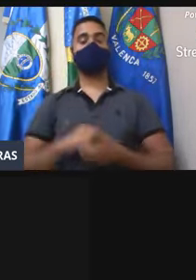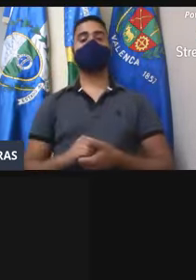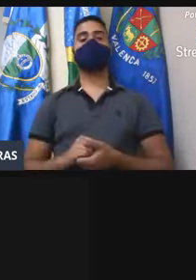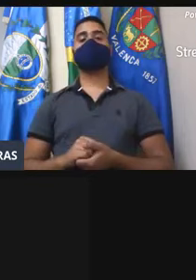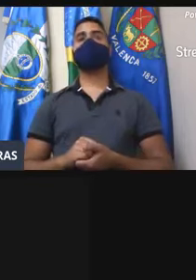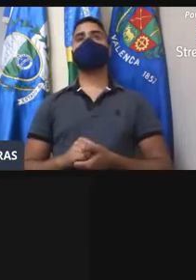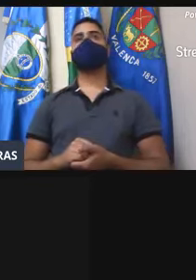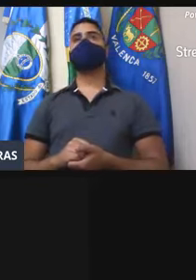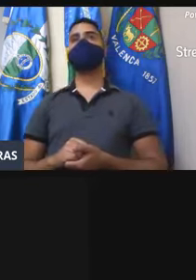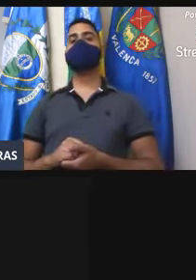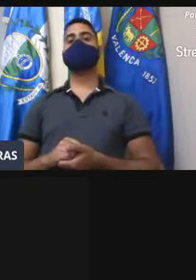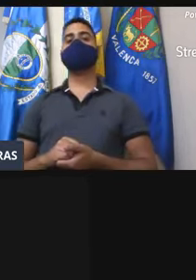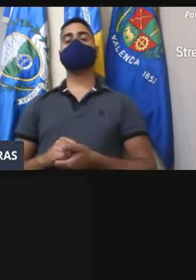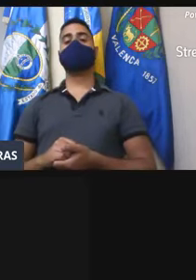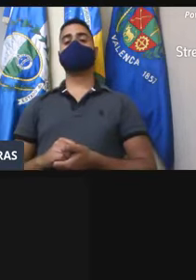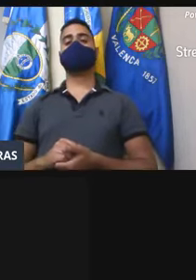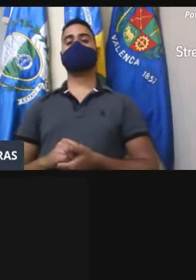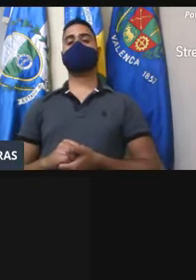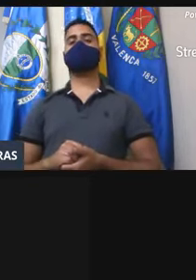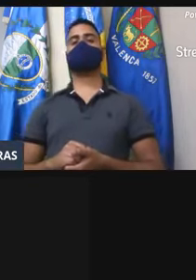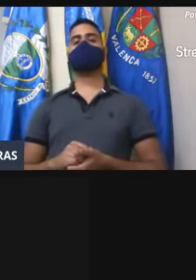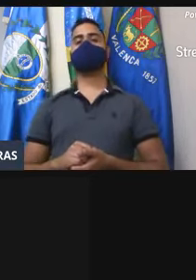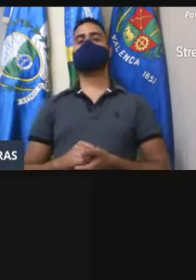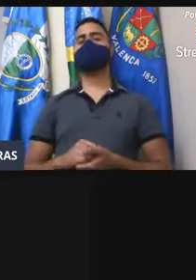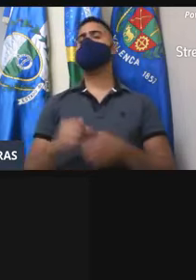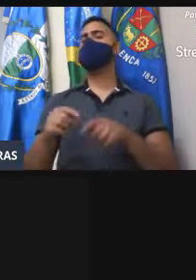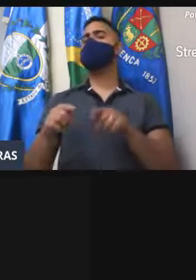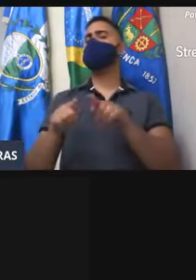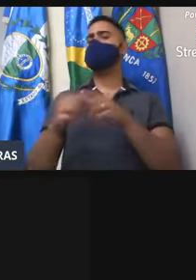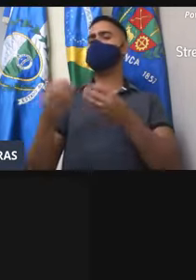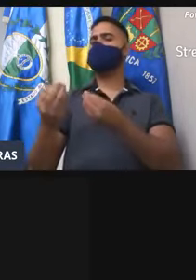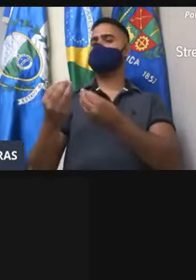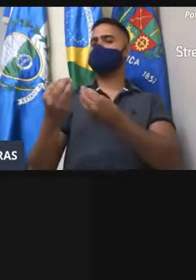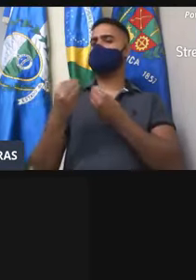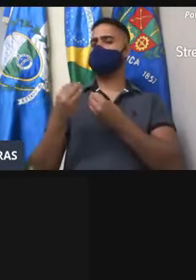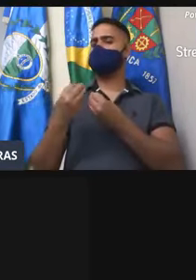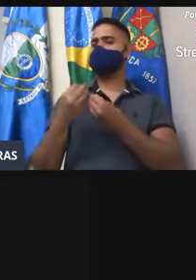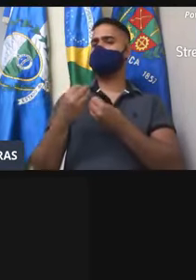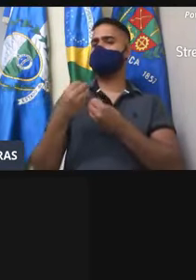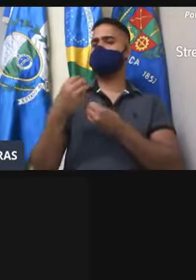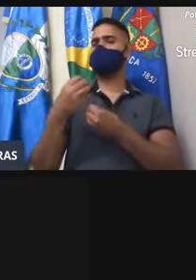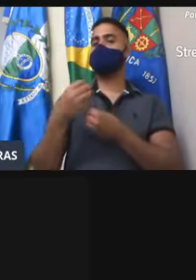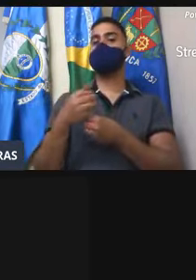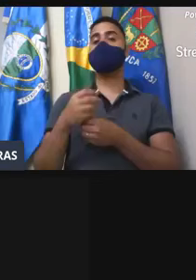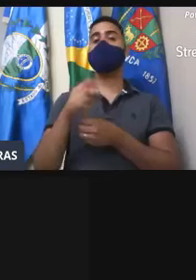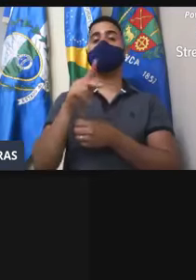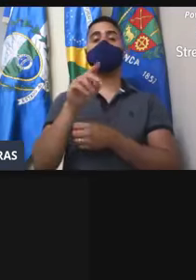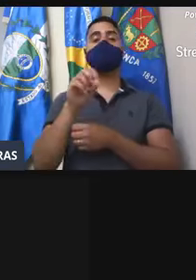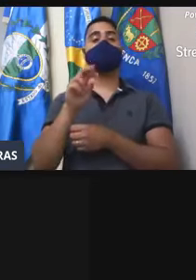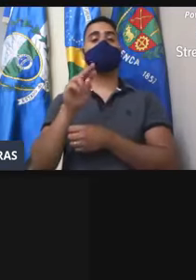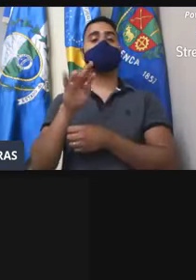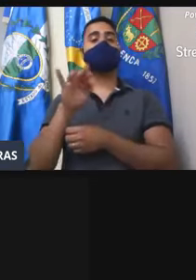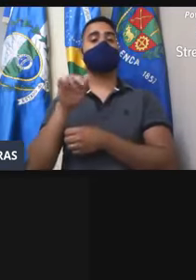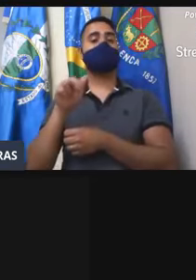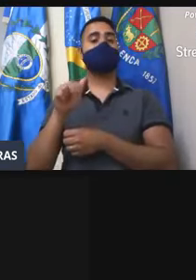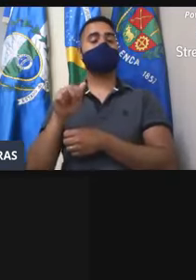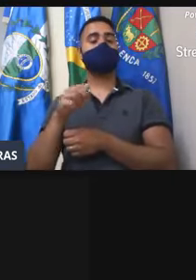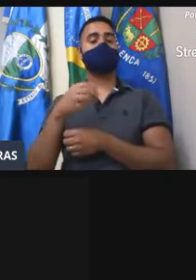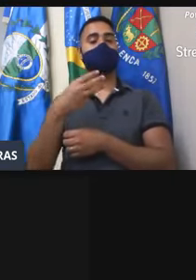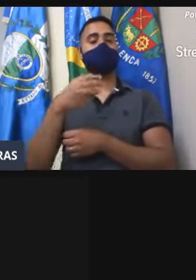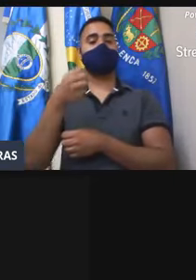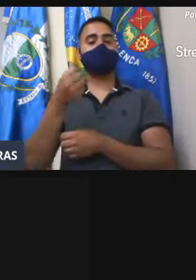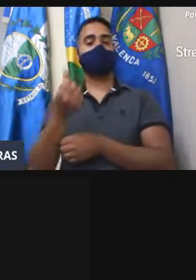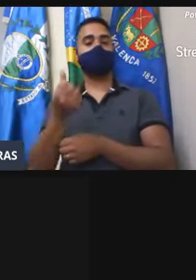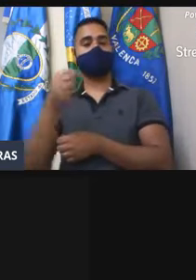Nós recebemos, através da portaria 369, de 29 de abril de 2020, através